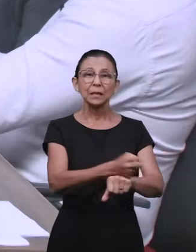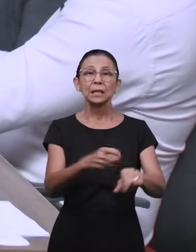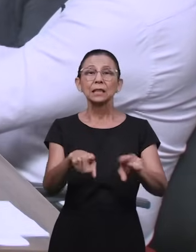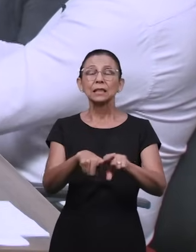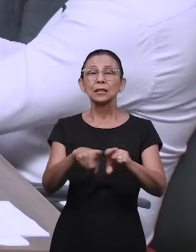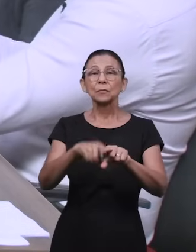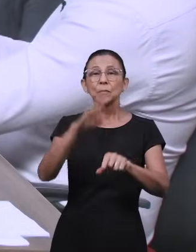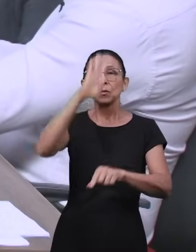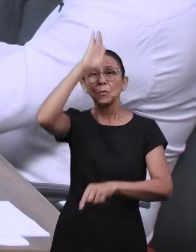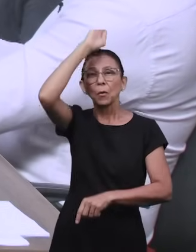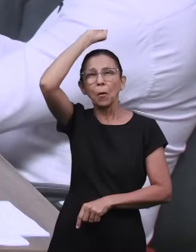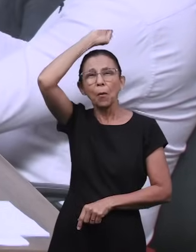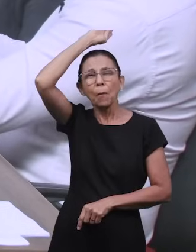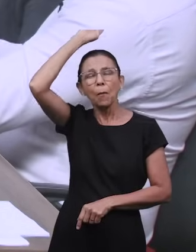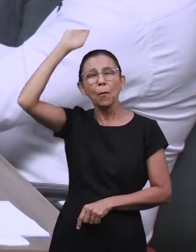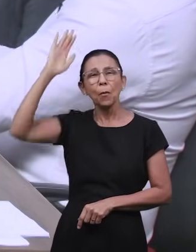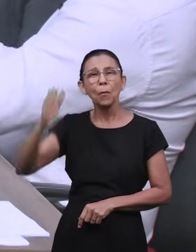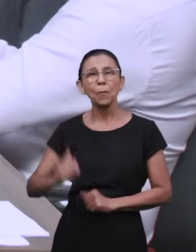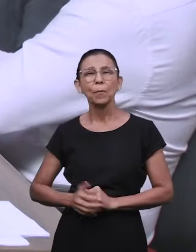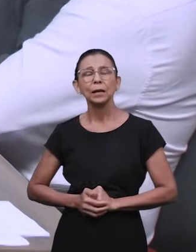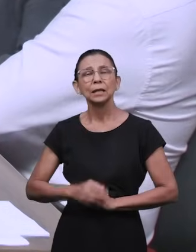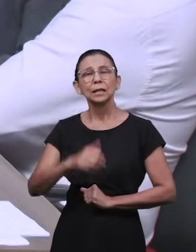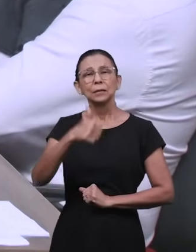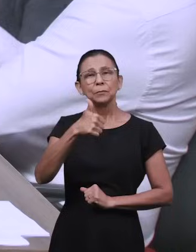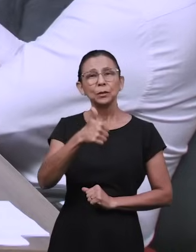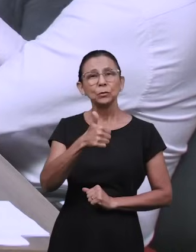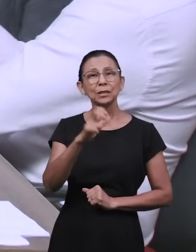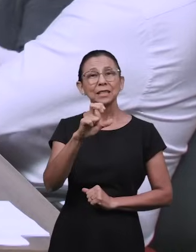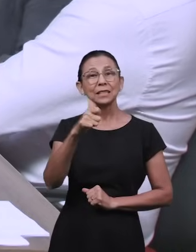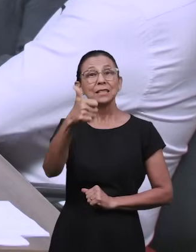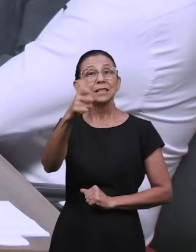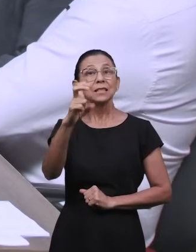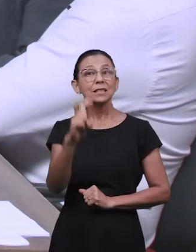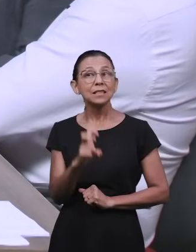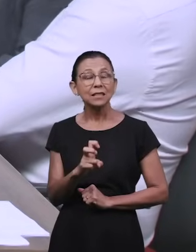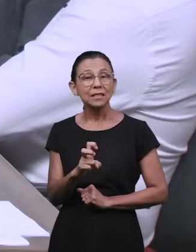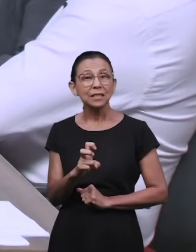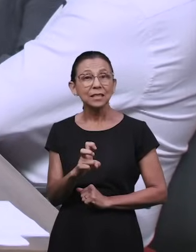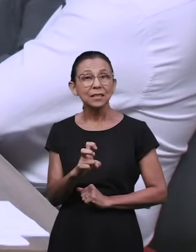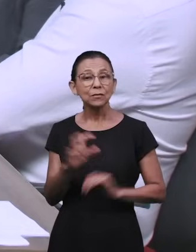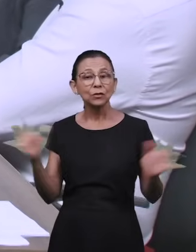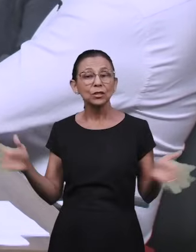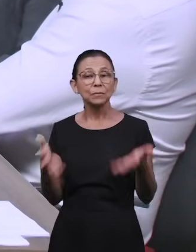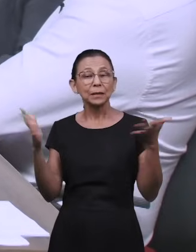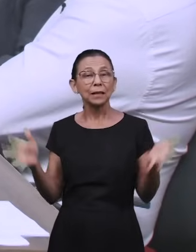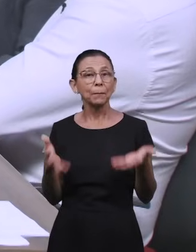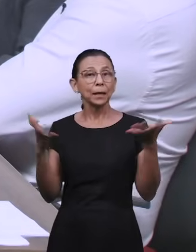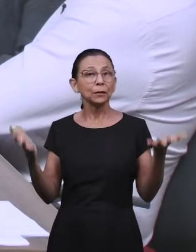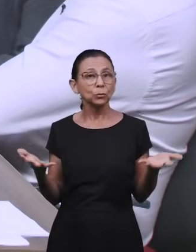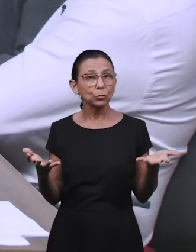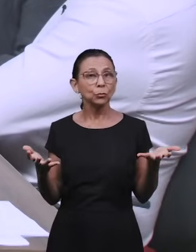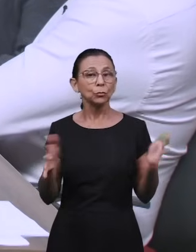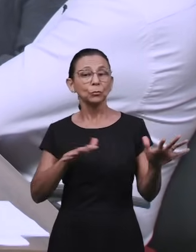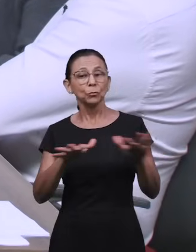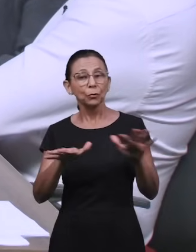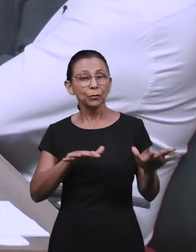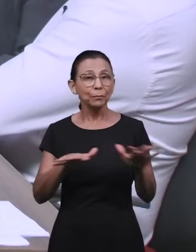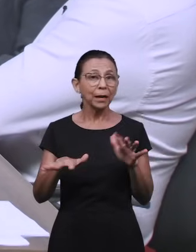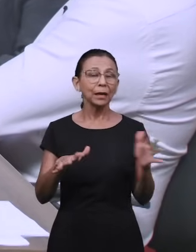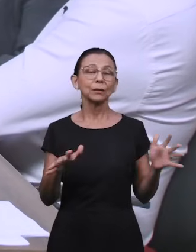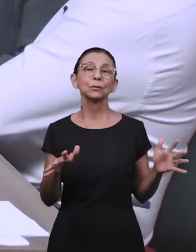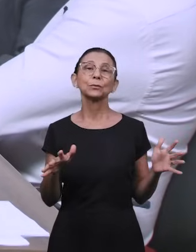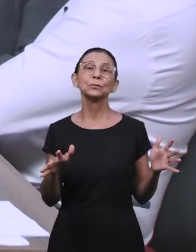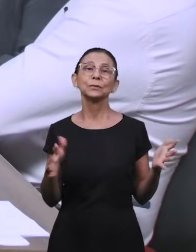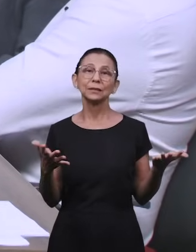que foi aquele início do despertamento em 1515, e a necessidade de um novo nascimento. Essa